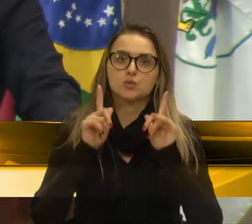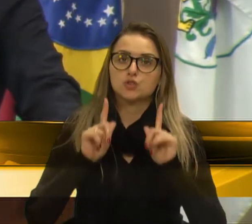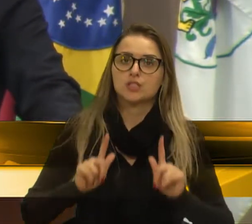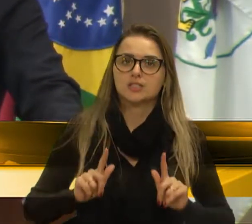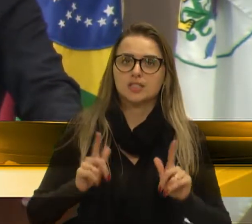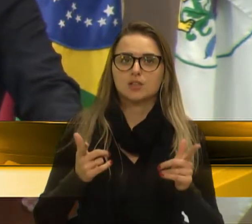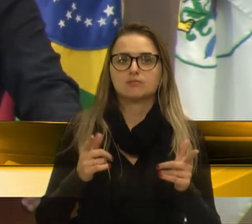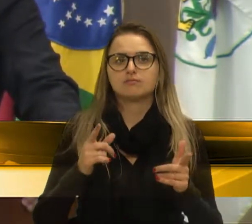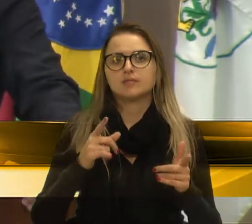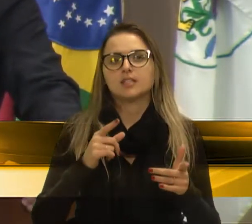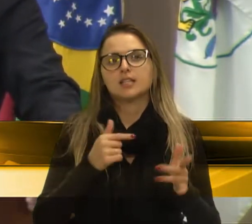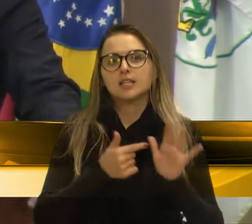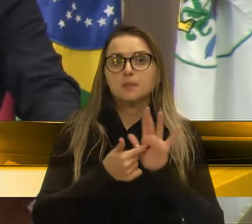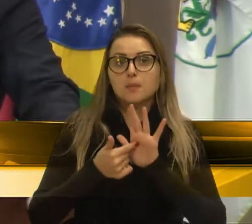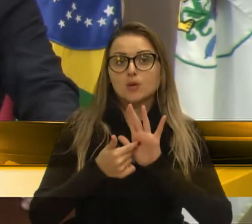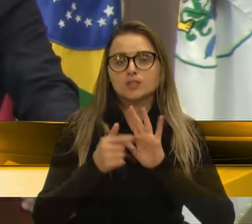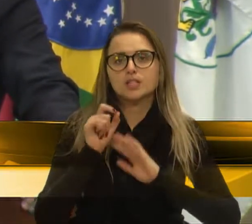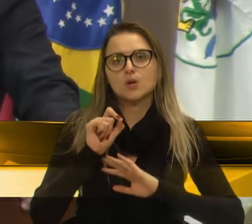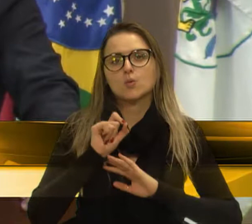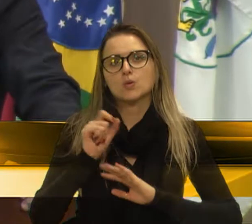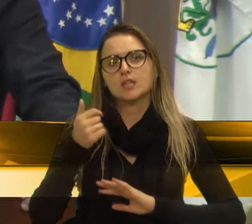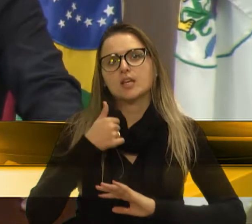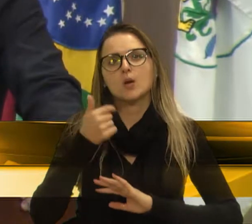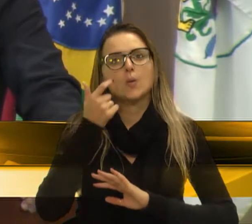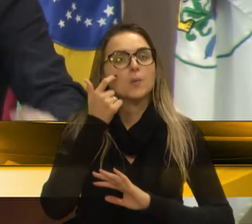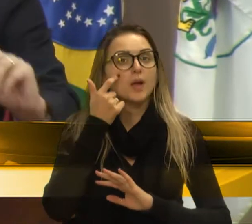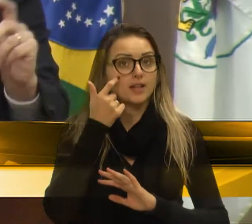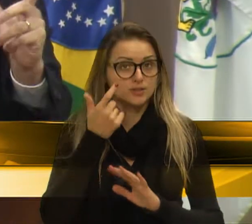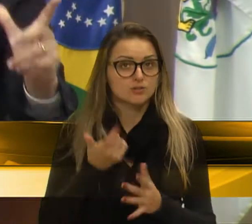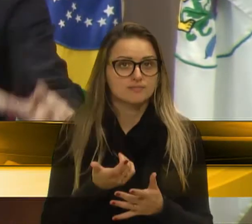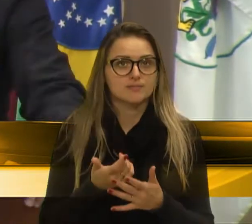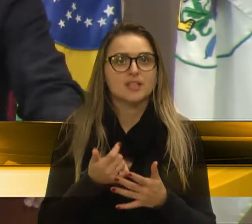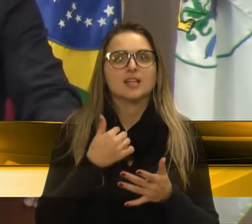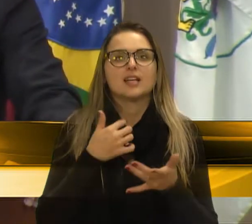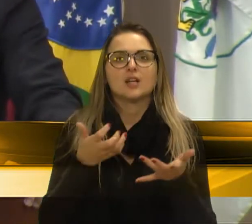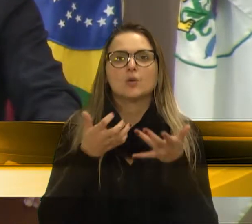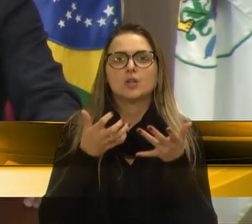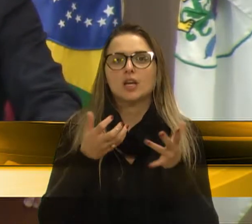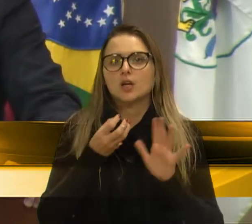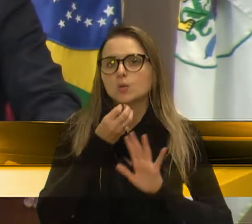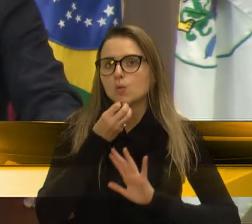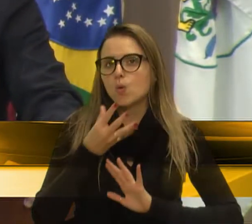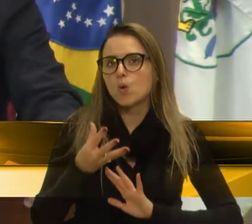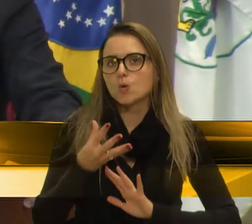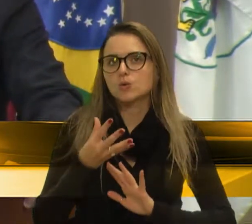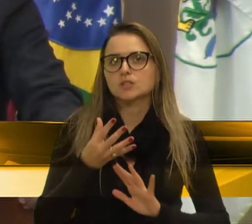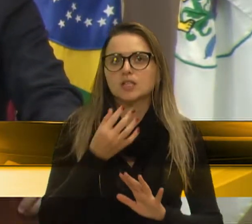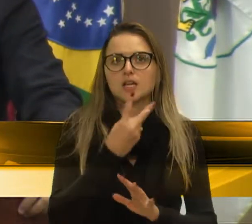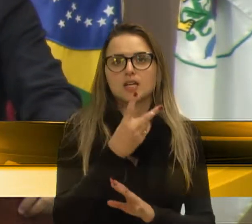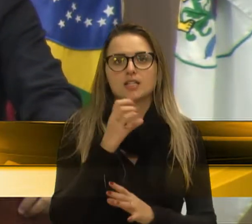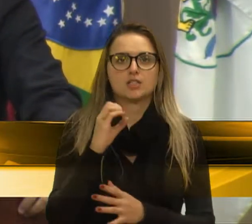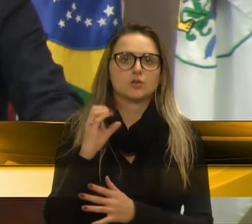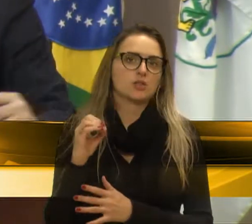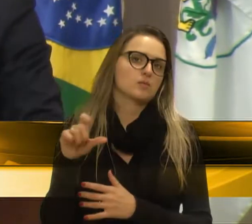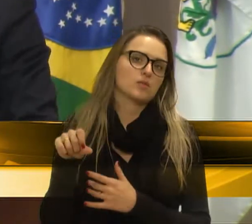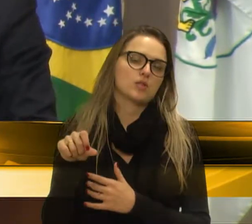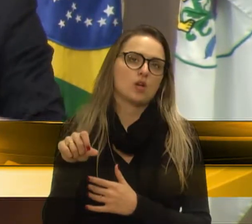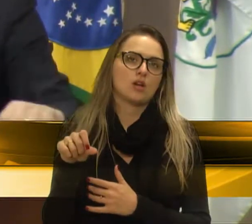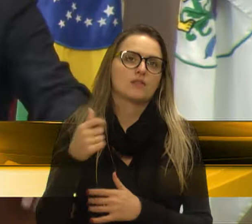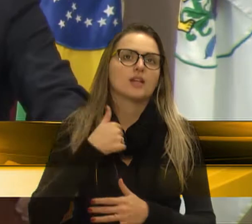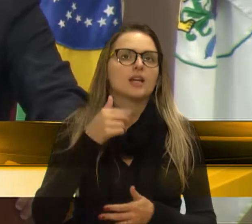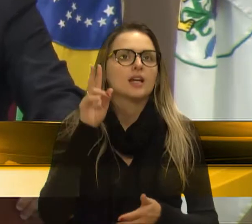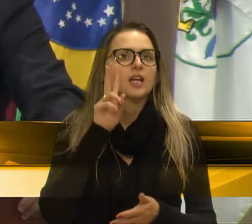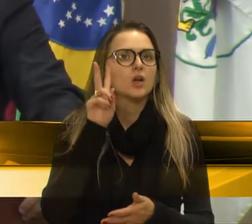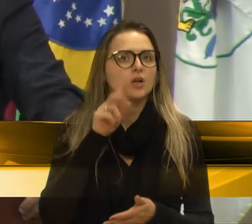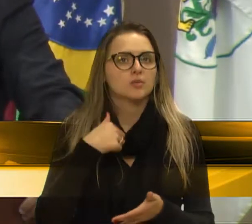impor as nossas, de alguma maneira, convicções. E aí eu queria contar uma pequena passagem. Assim, em 2009, eu me lembro que eu estava